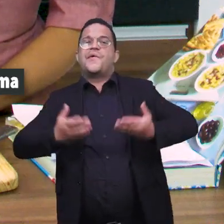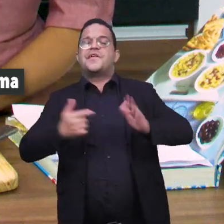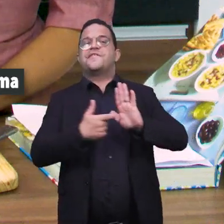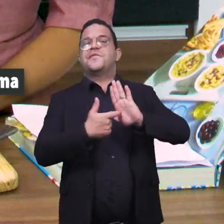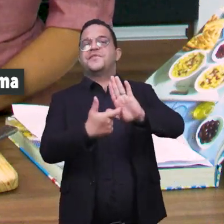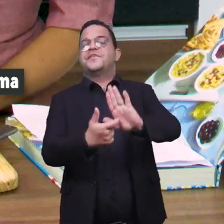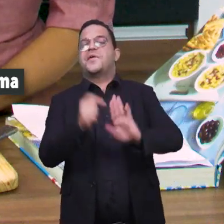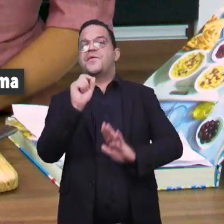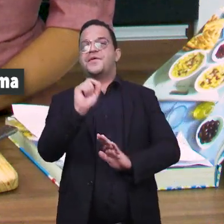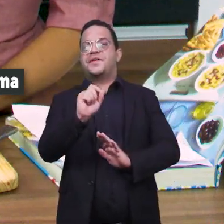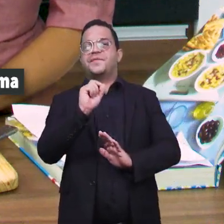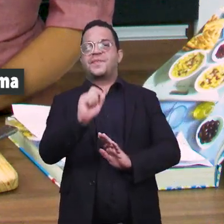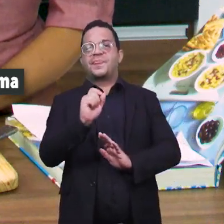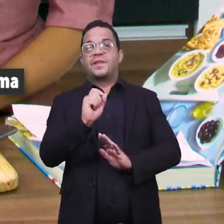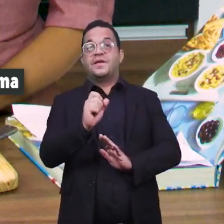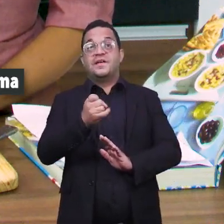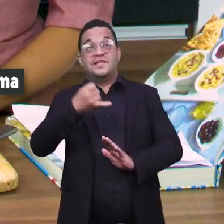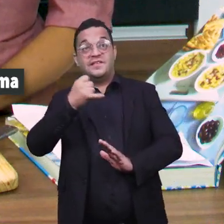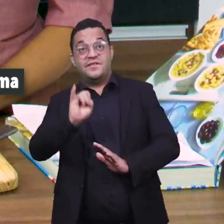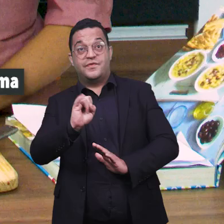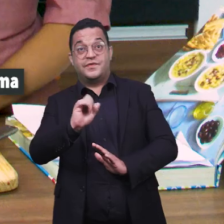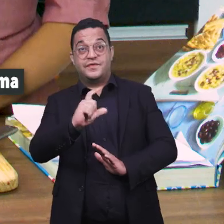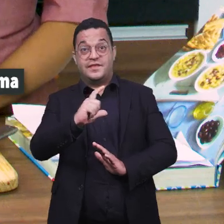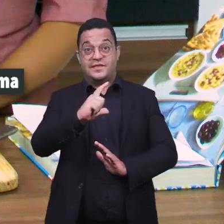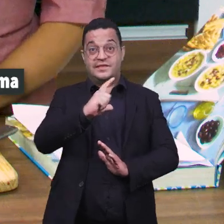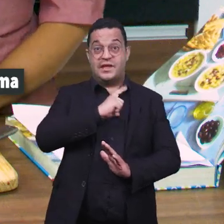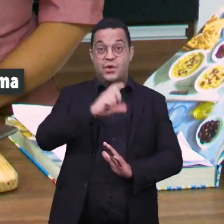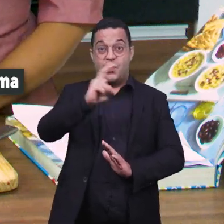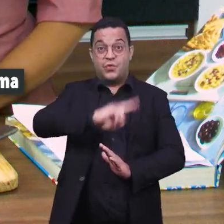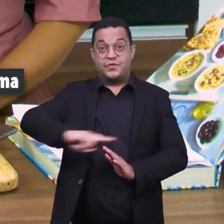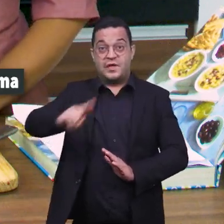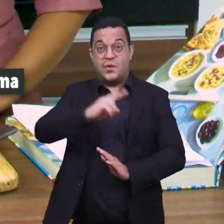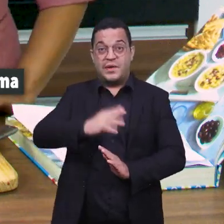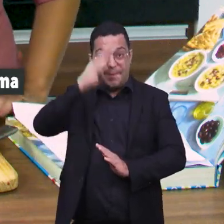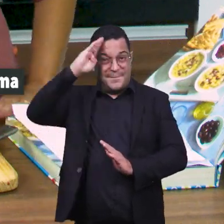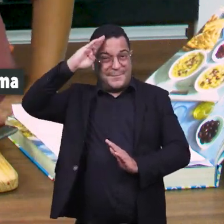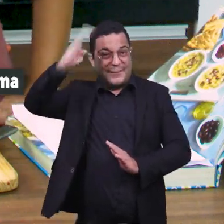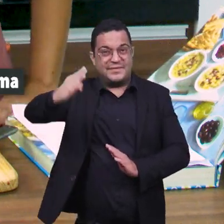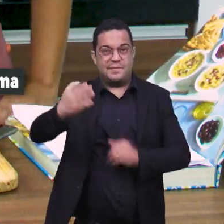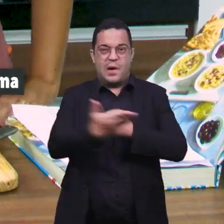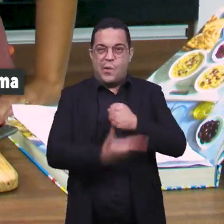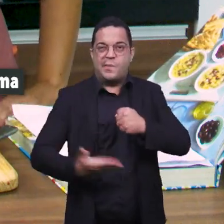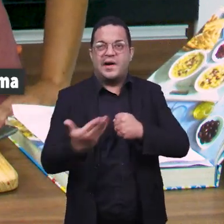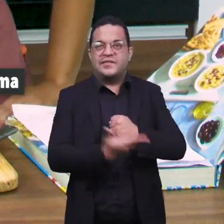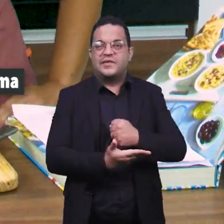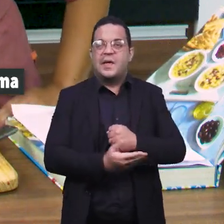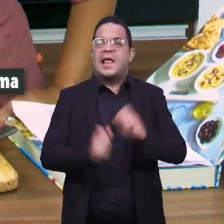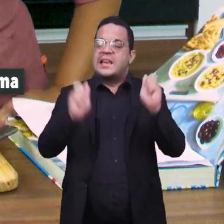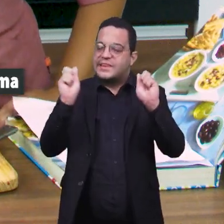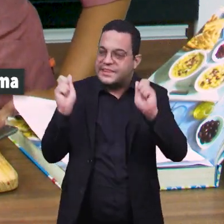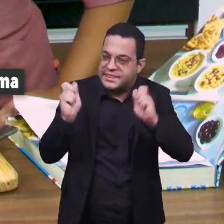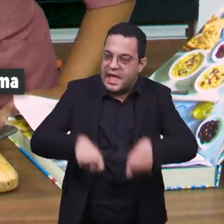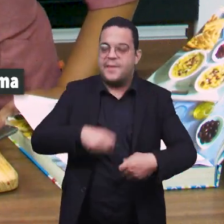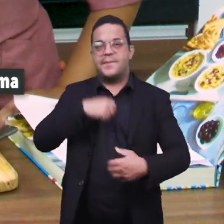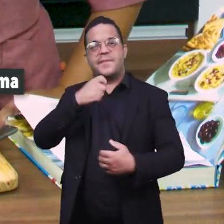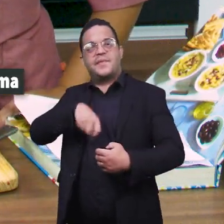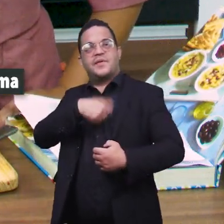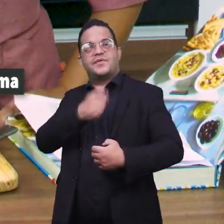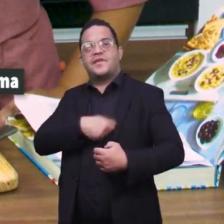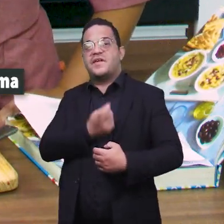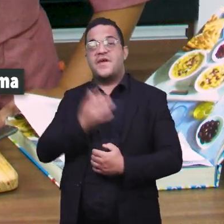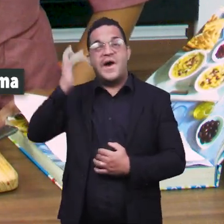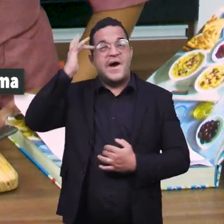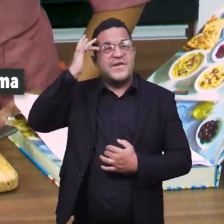justamente mostrar que, tendo somente aquilo que é essencial, dá para você fazer uma comida com muito